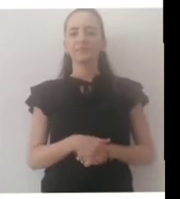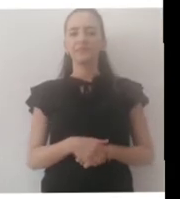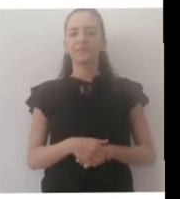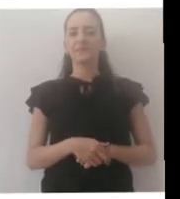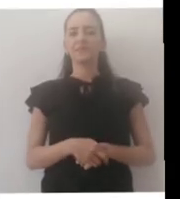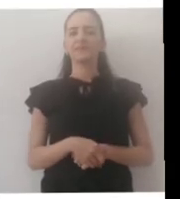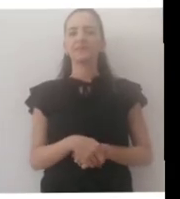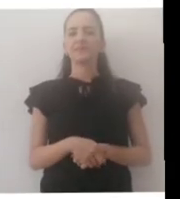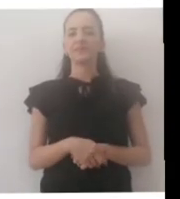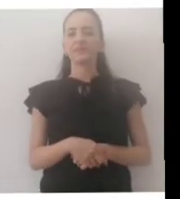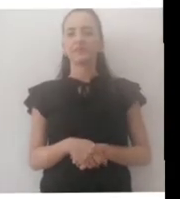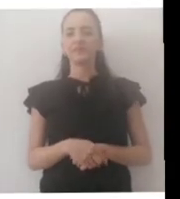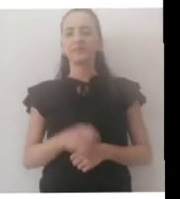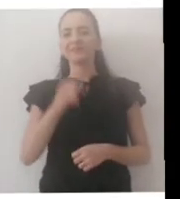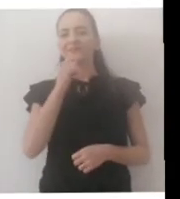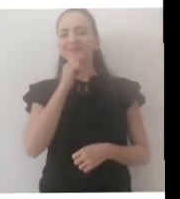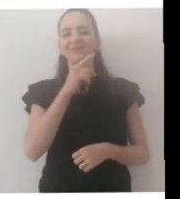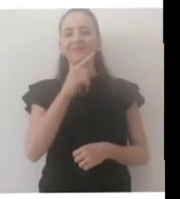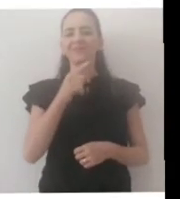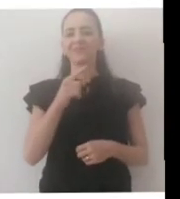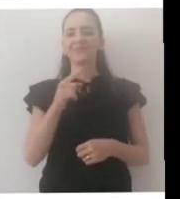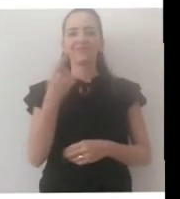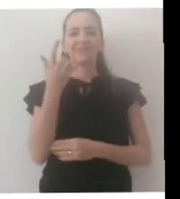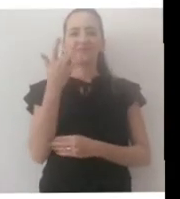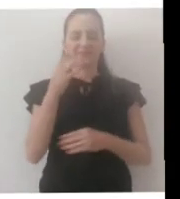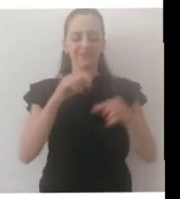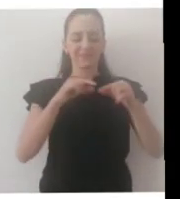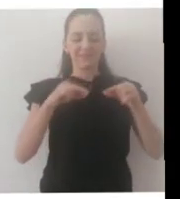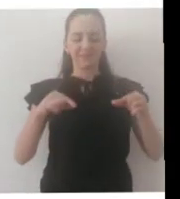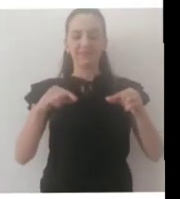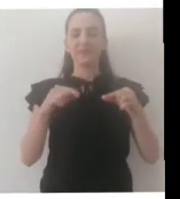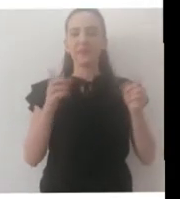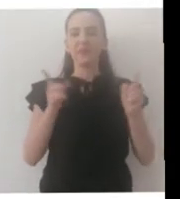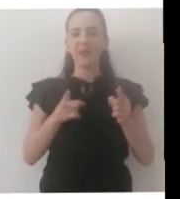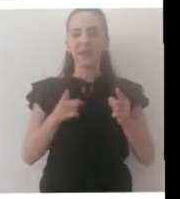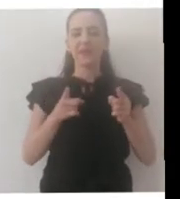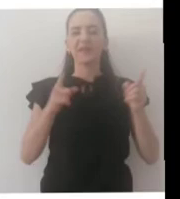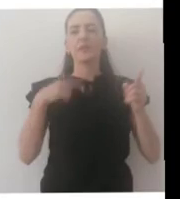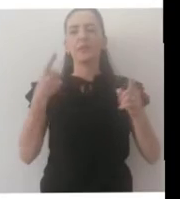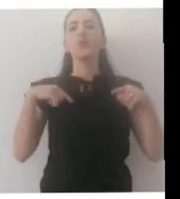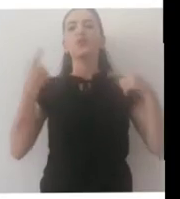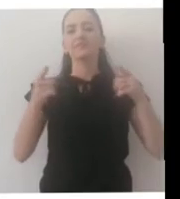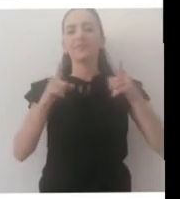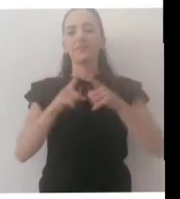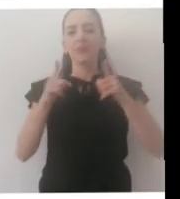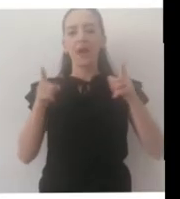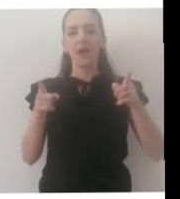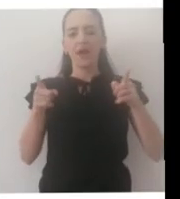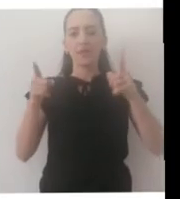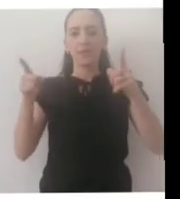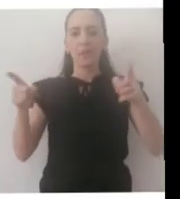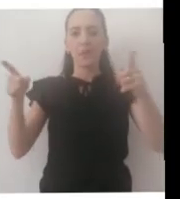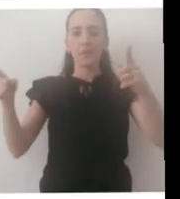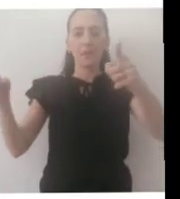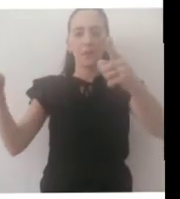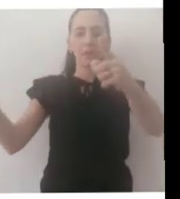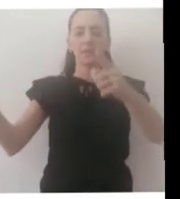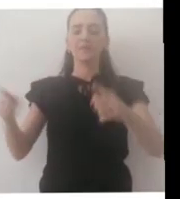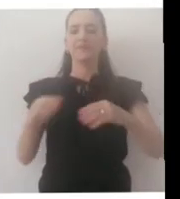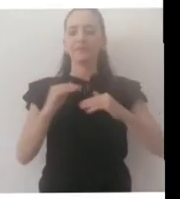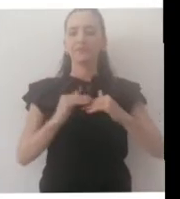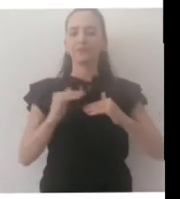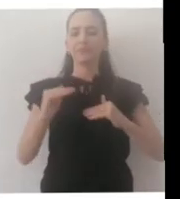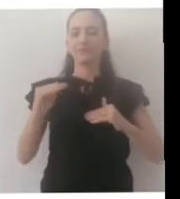né? Quando solicitada, que a criança coloque essas varinhas em ordem do menor para o maior. Então, isso daí é